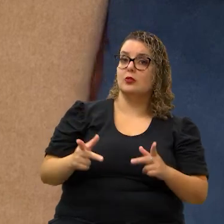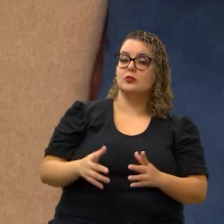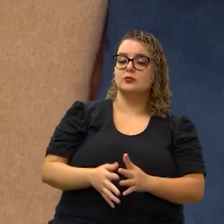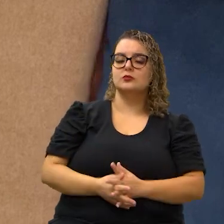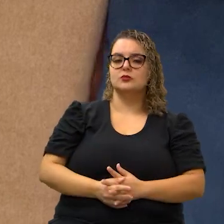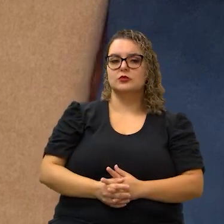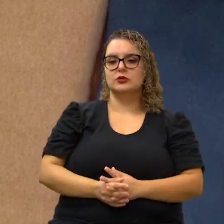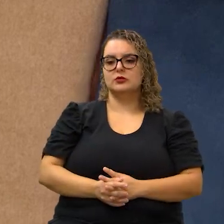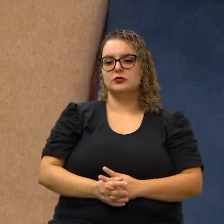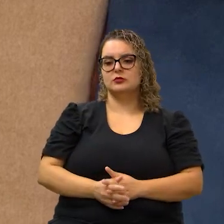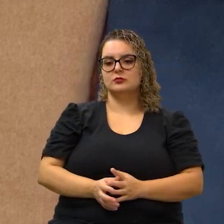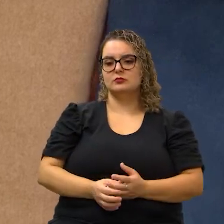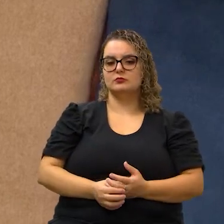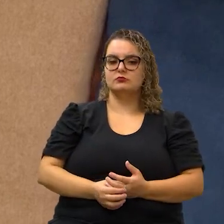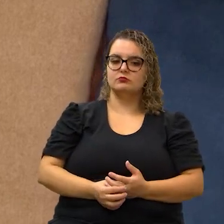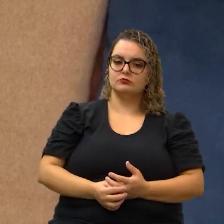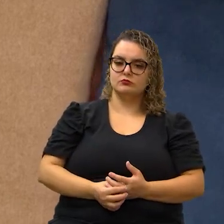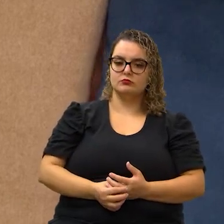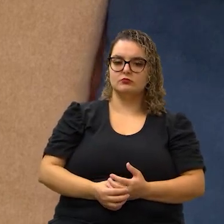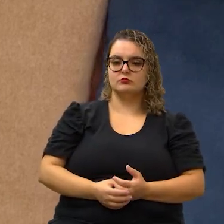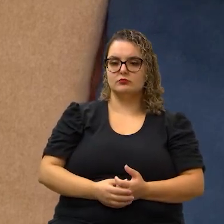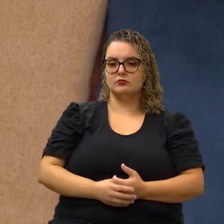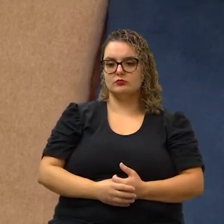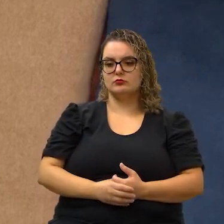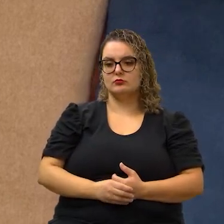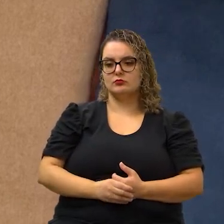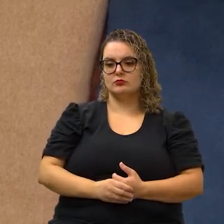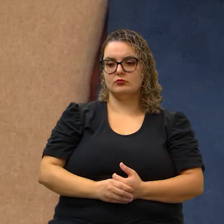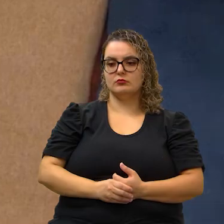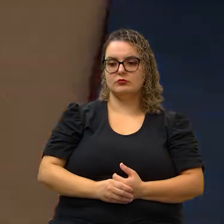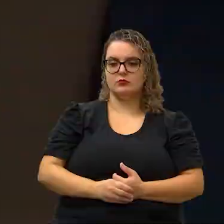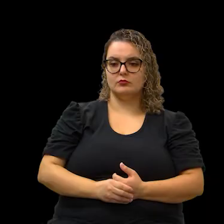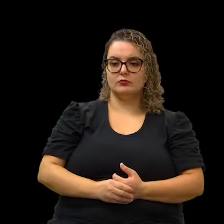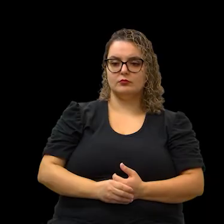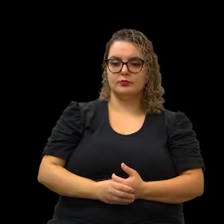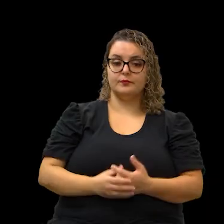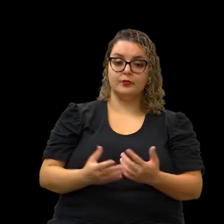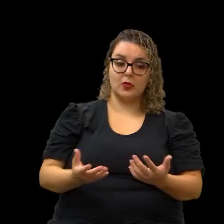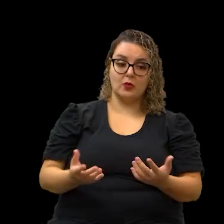uma pessoa de outra, mas quem puder, faça isso,